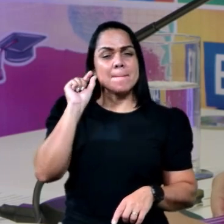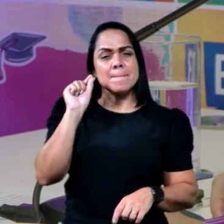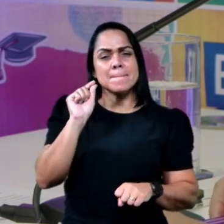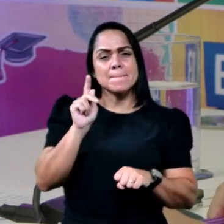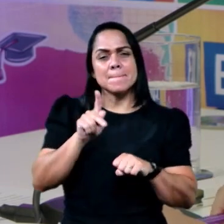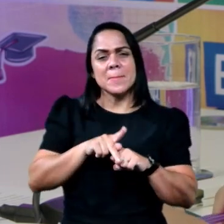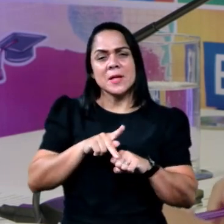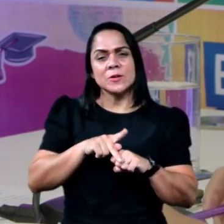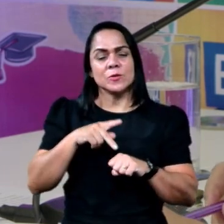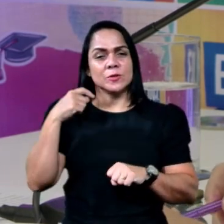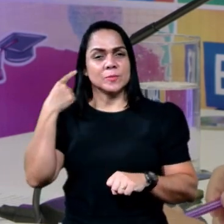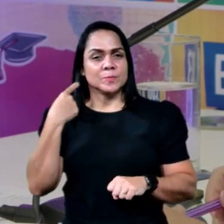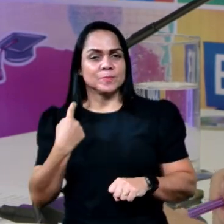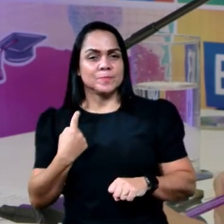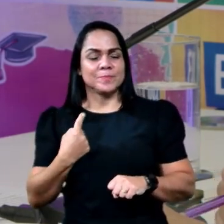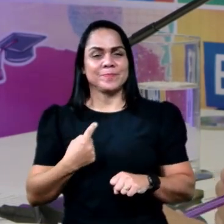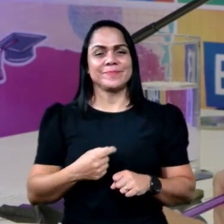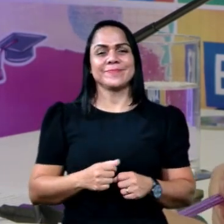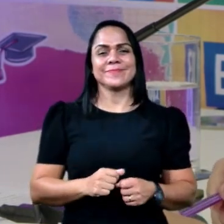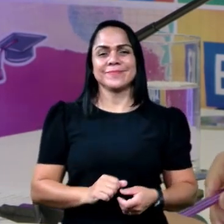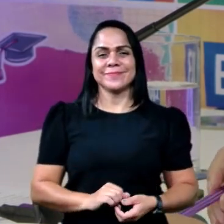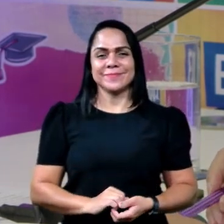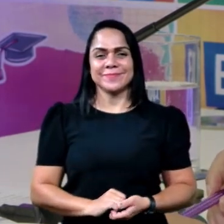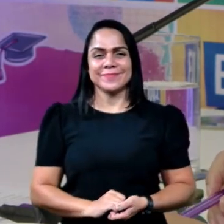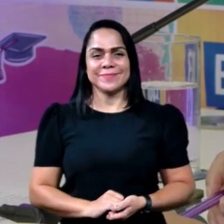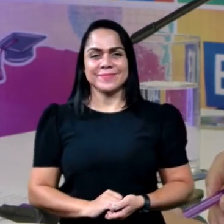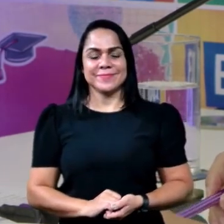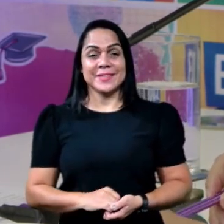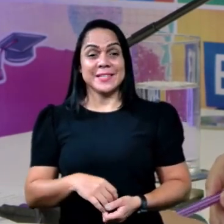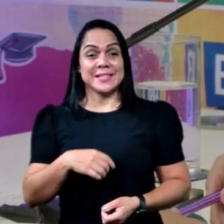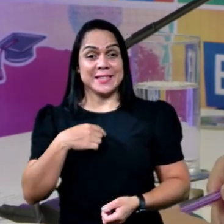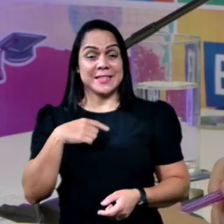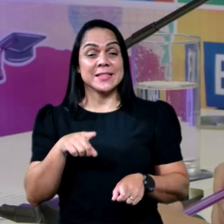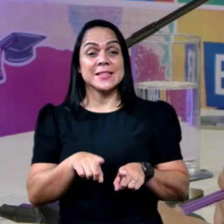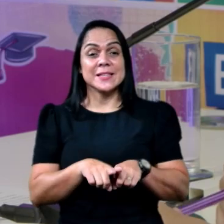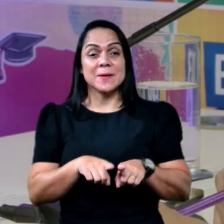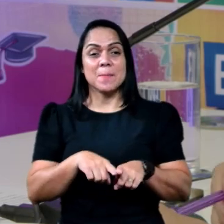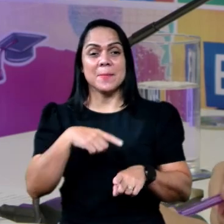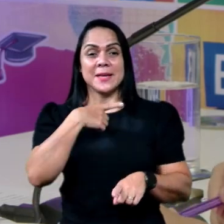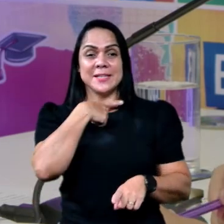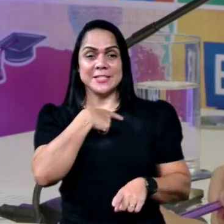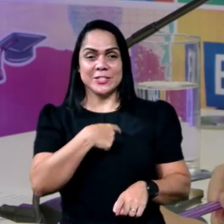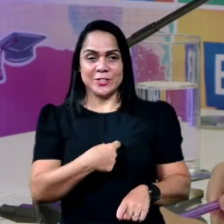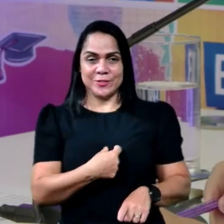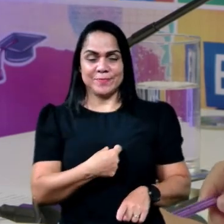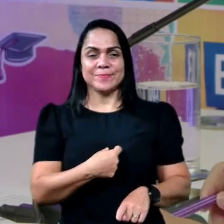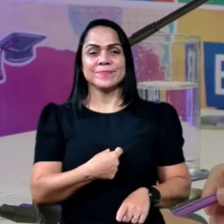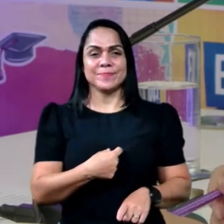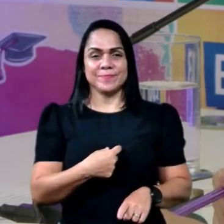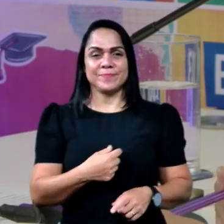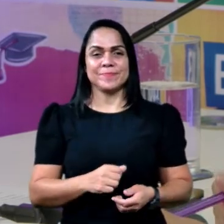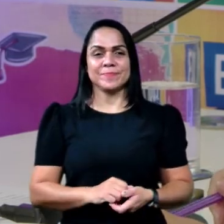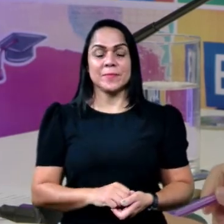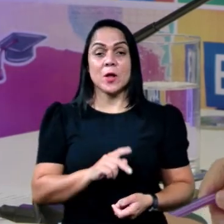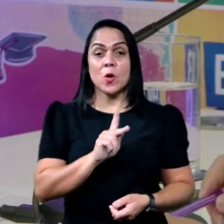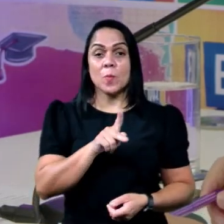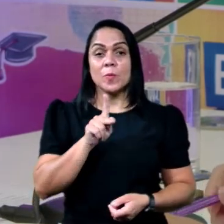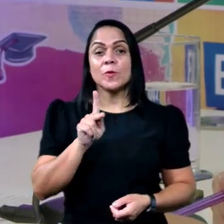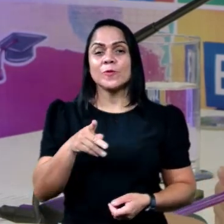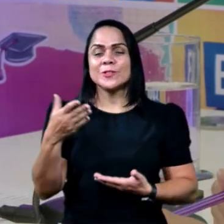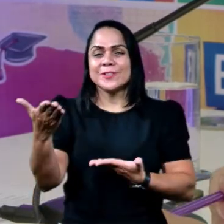e um penduricalho. É isso. Opa, esqueci, também estou de crachá hoje. Professora